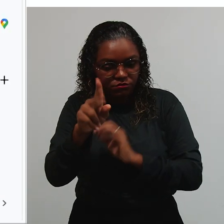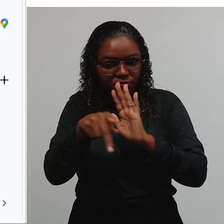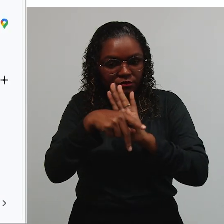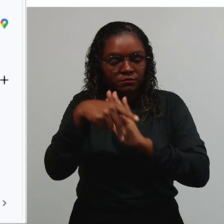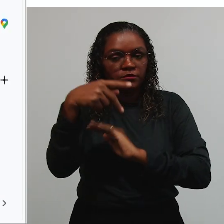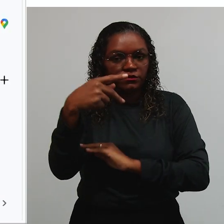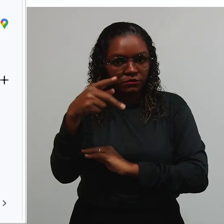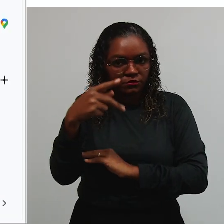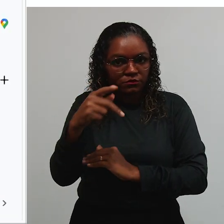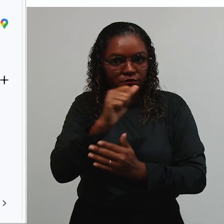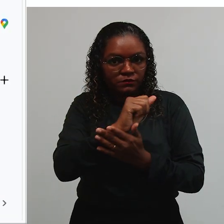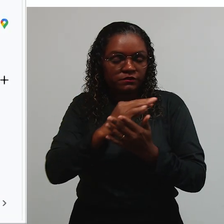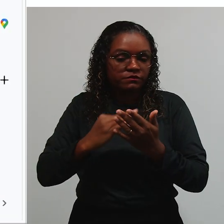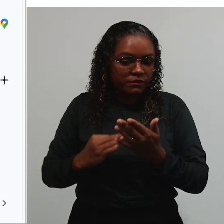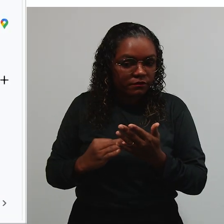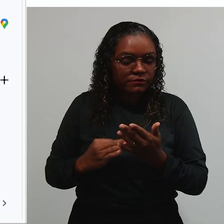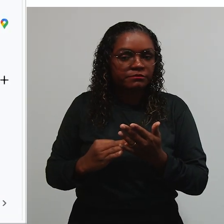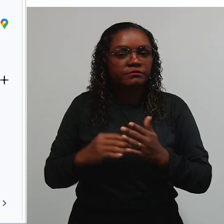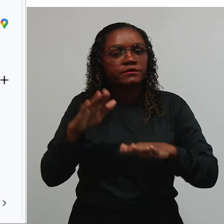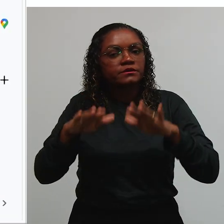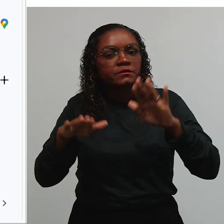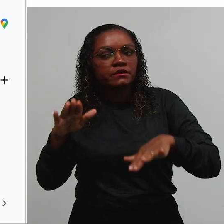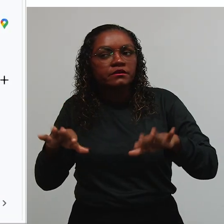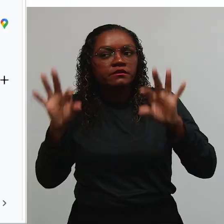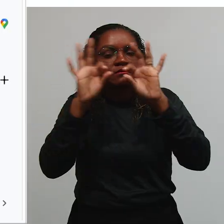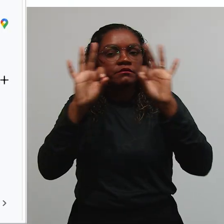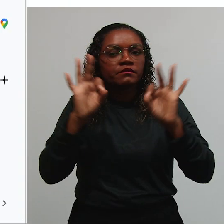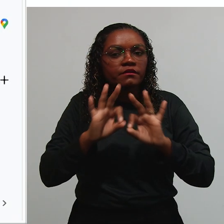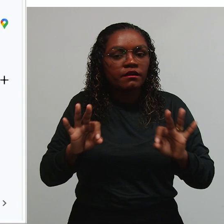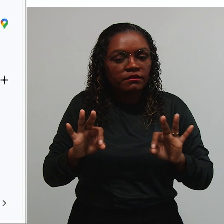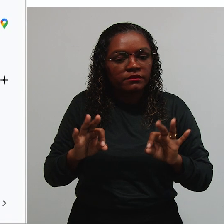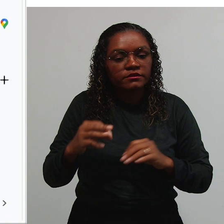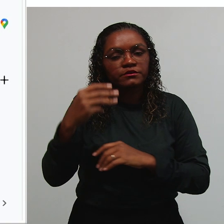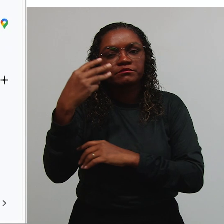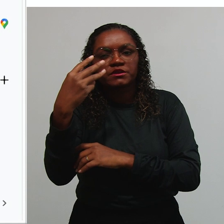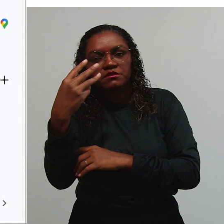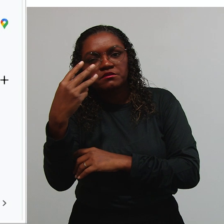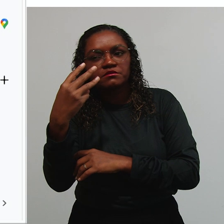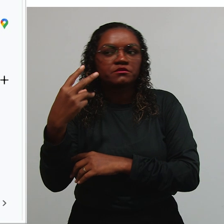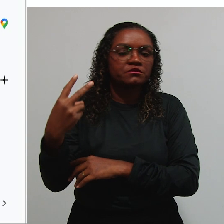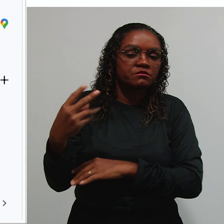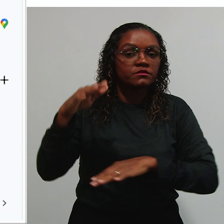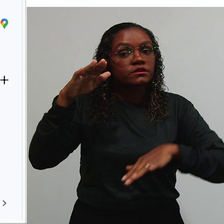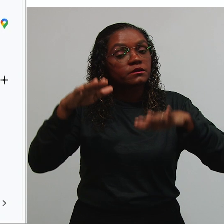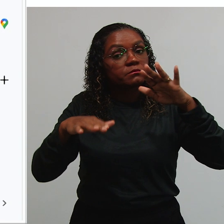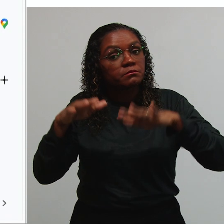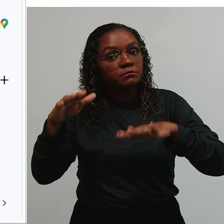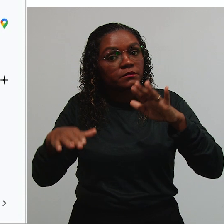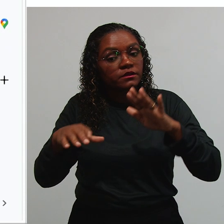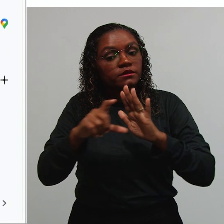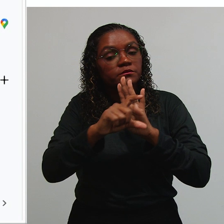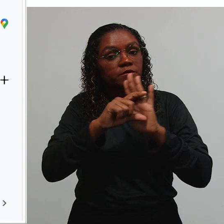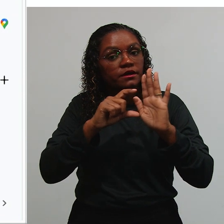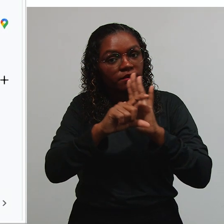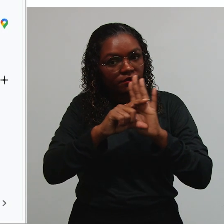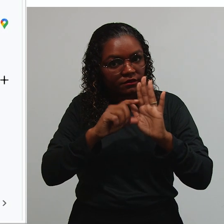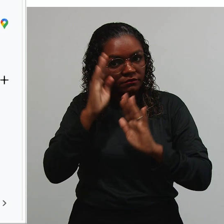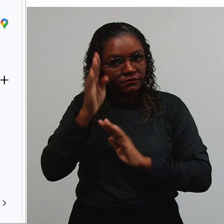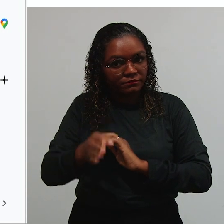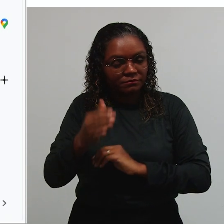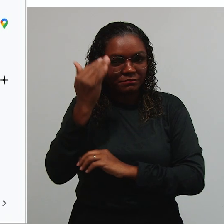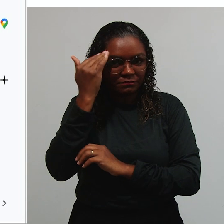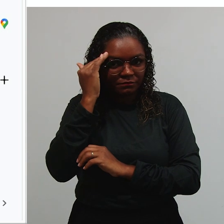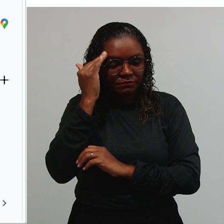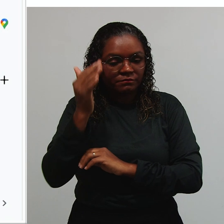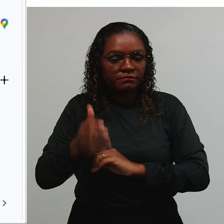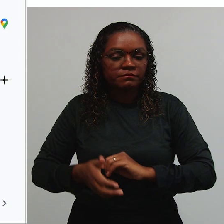seu trabalho, geralmente com 2 a 3 frases por elemento, compondo parágrafos diretos.